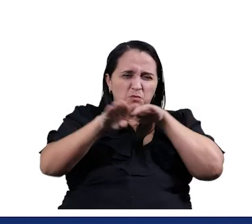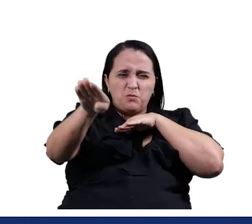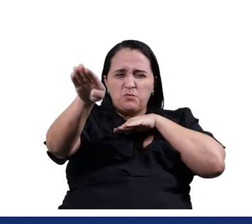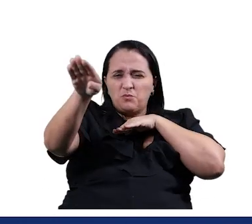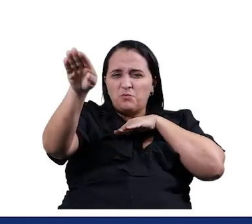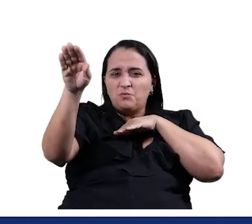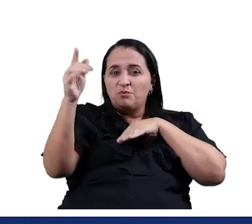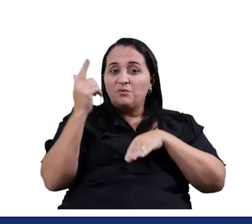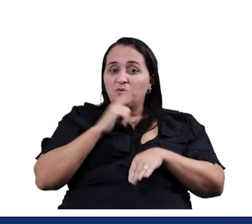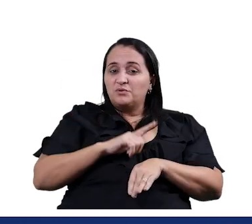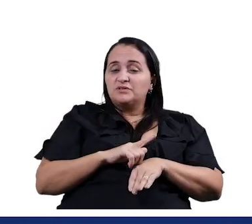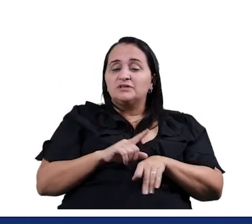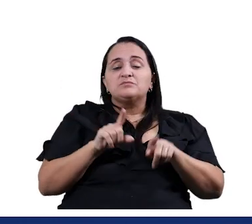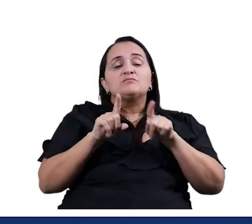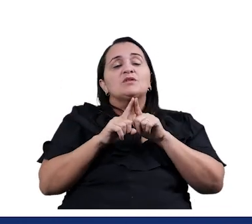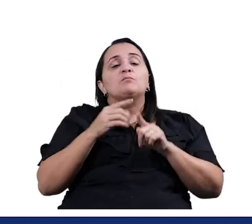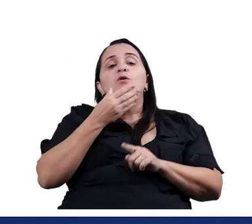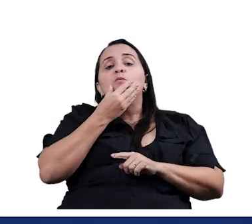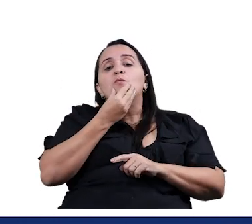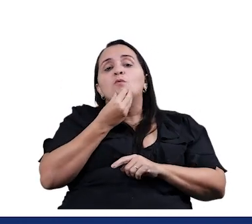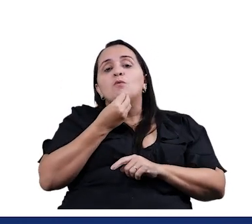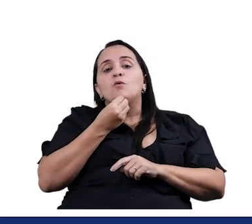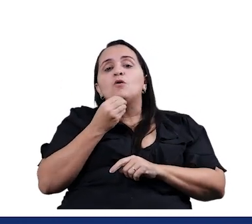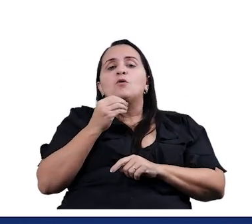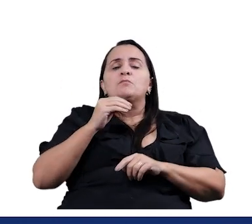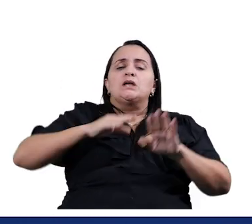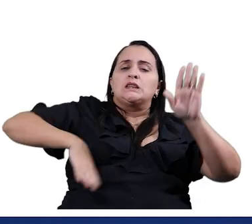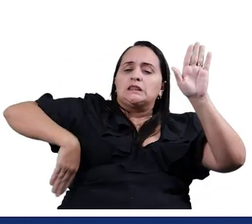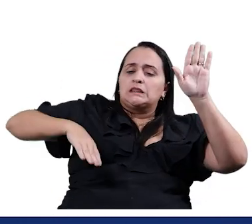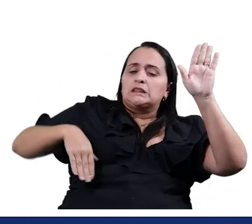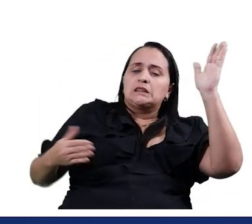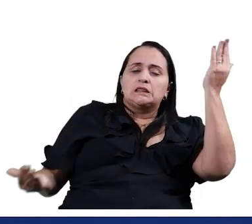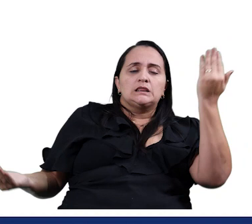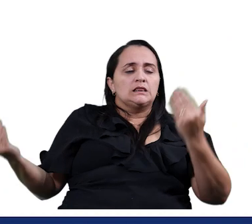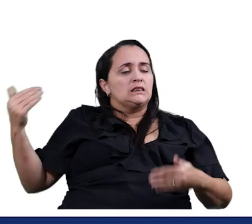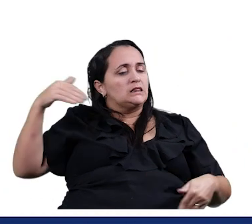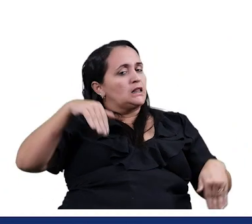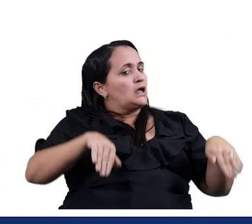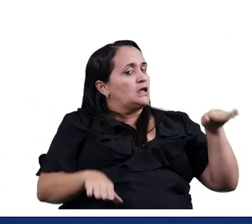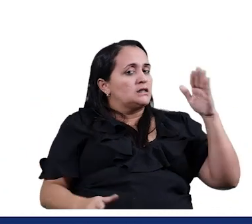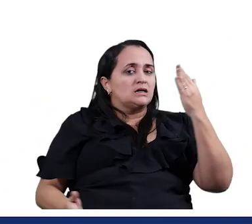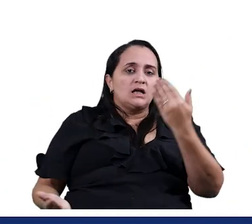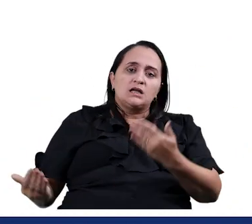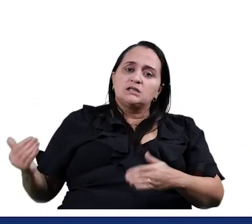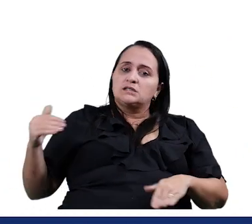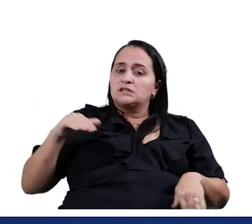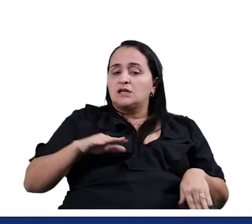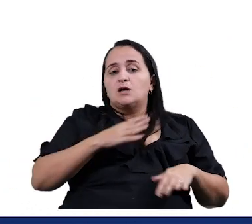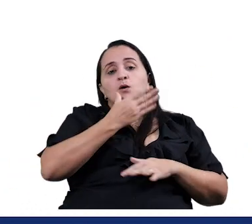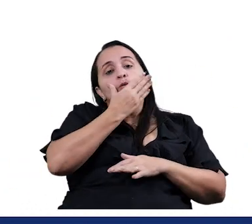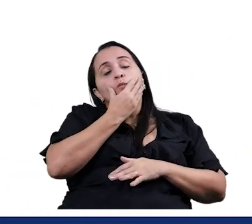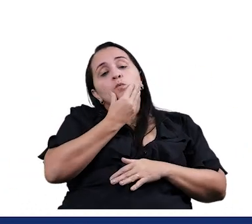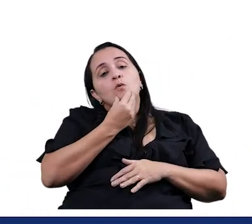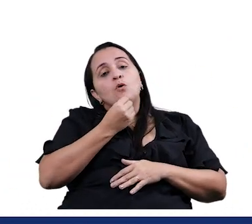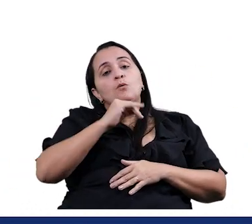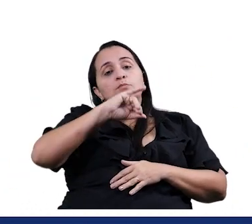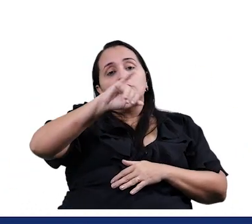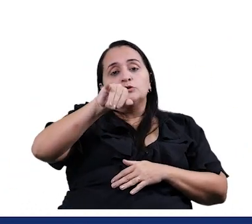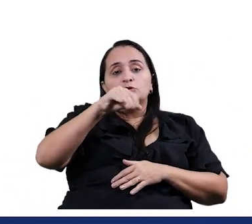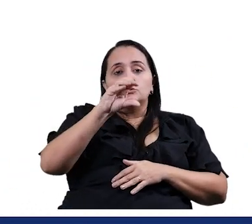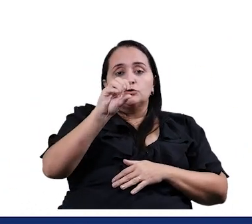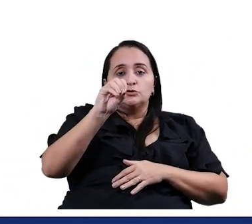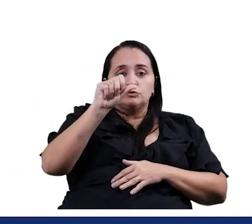César Cielo, que é da natação, o Joaquim Cruz, atletismo, corrida, sabe?